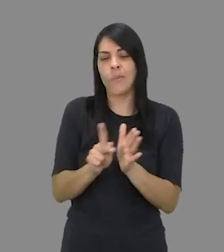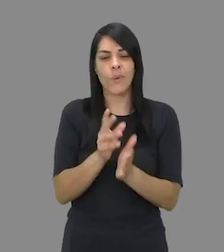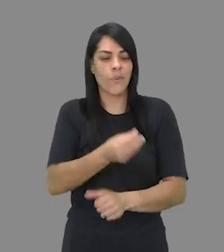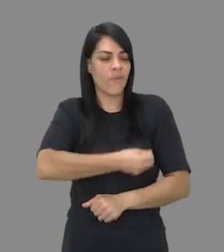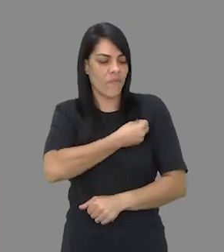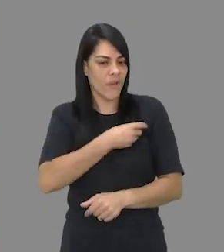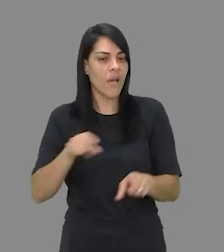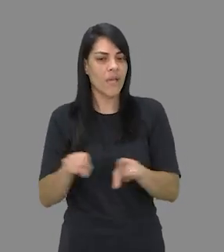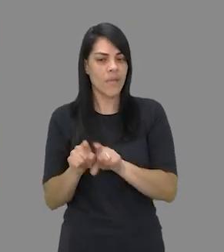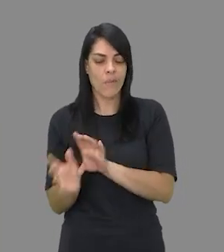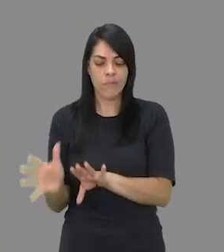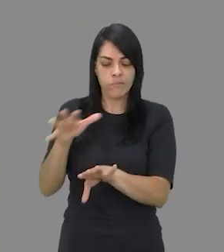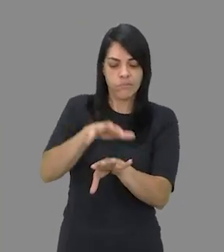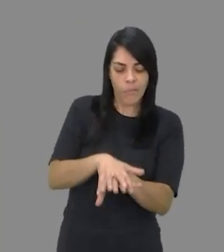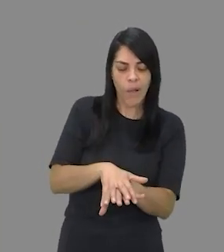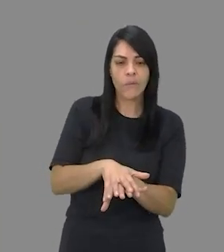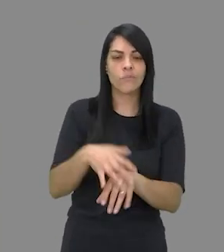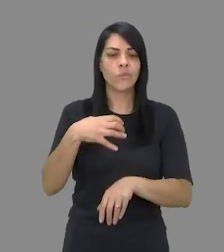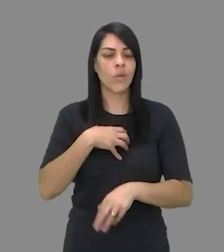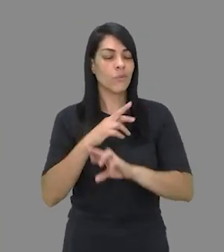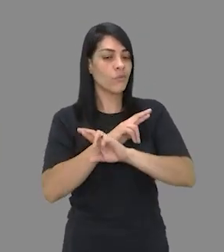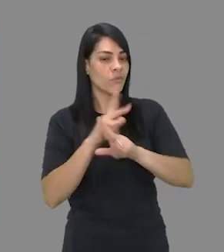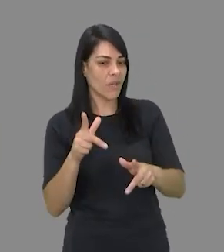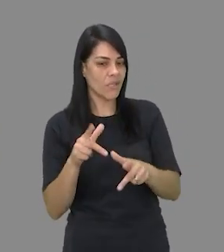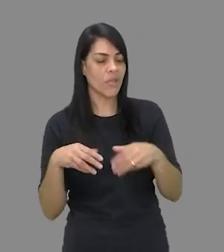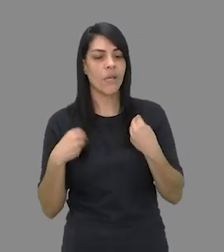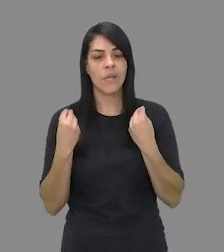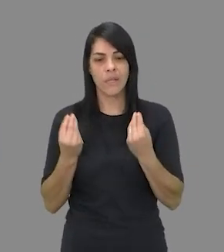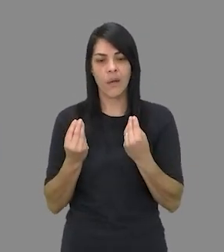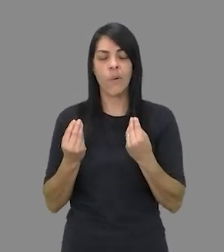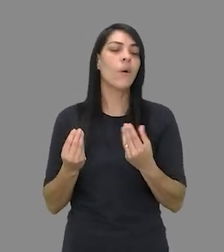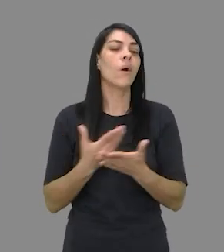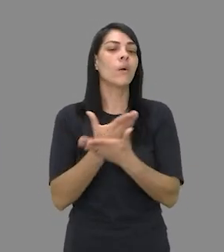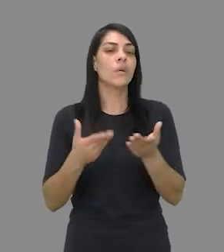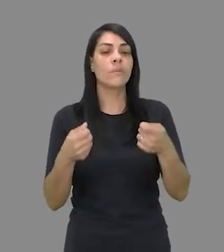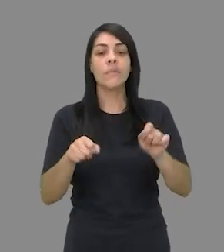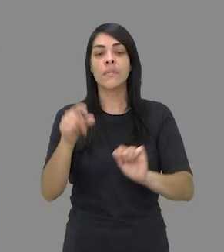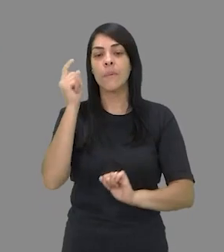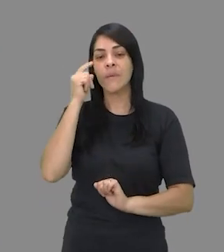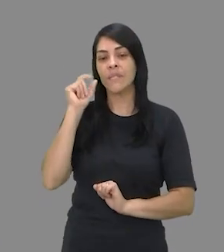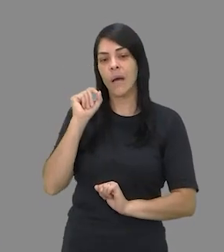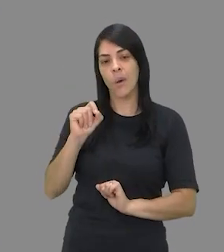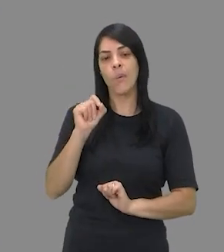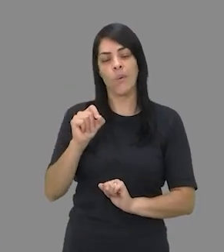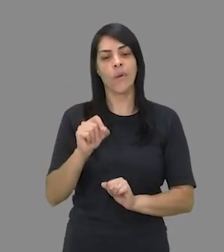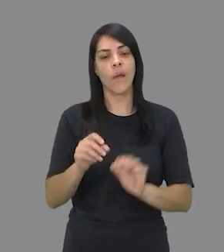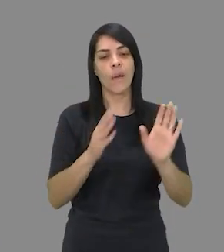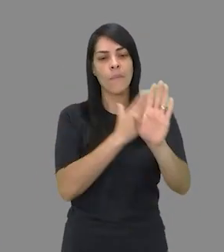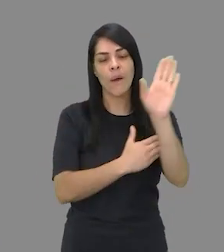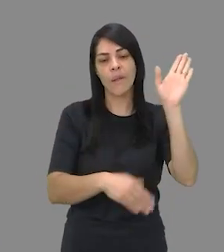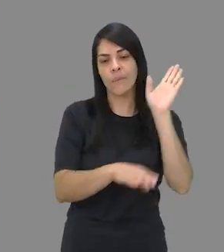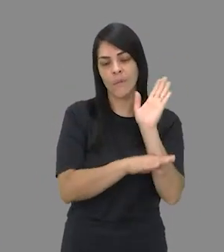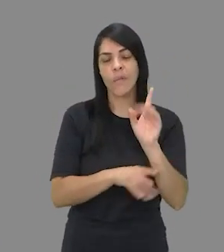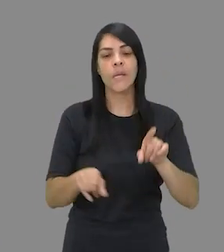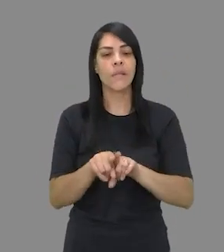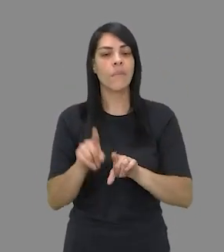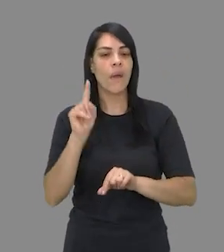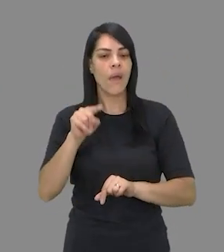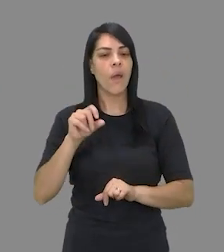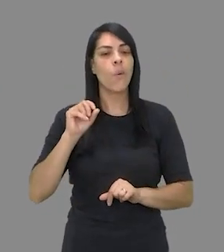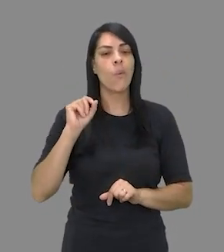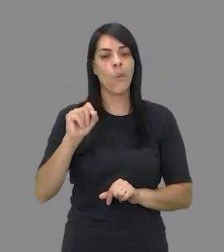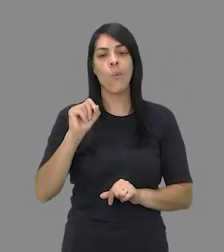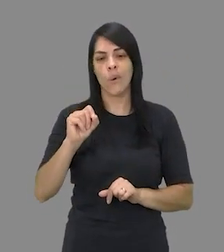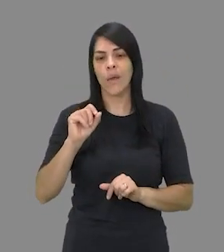integrar na sociedade de uma outra forma? Então, a gente tem que pensar que a modalidade paralímpica, acima de tudo,